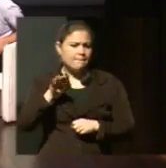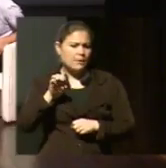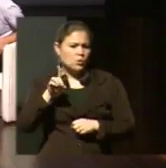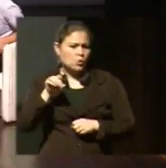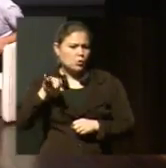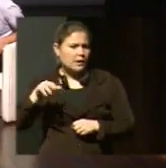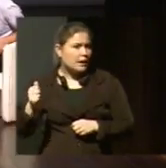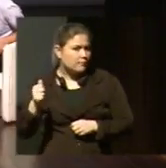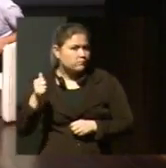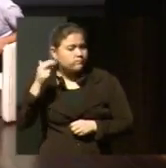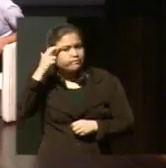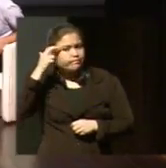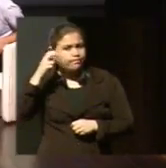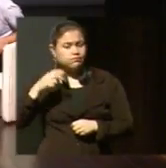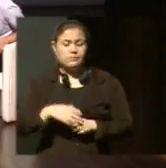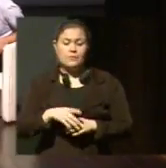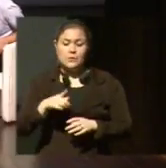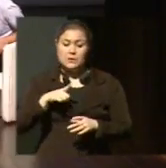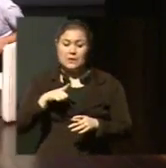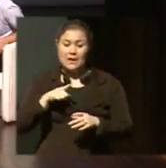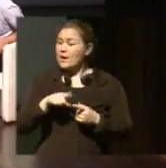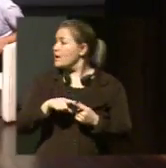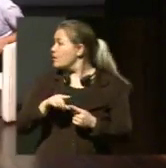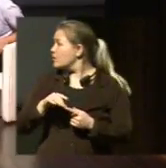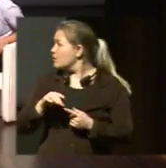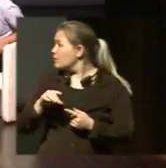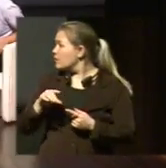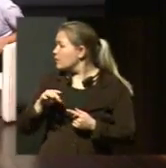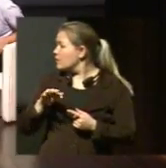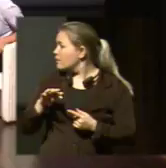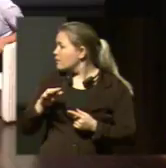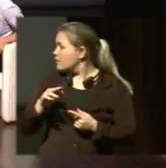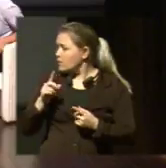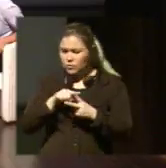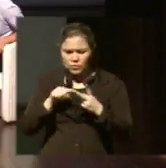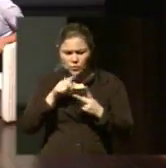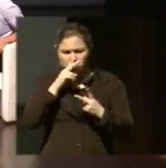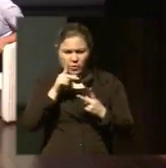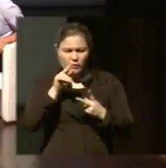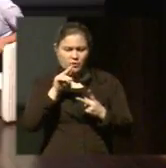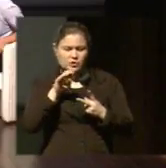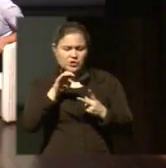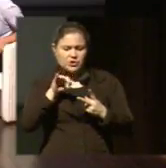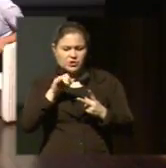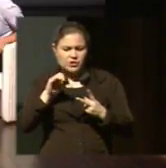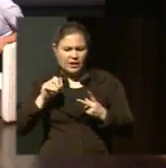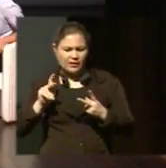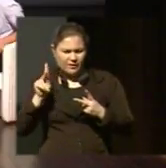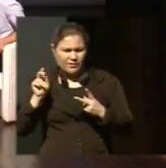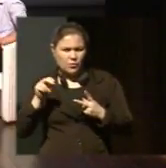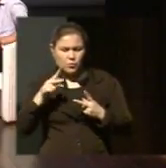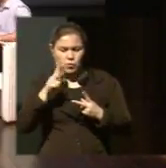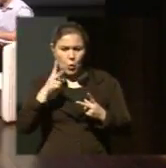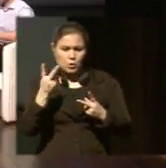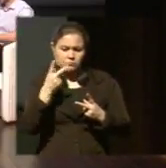Existe um filme com os atores Jack Nicholson e Morgan Freeman, ambos ganhadores do Oscar, que